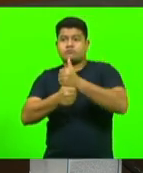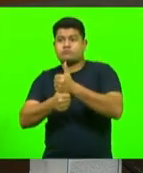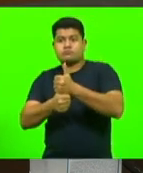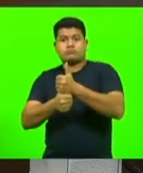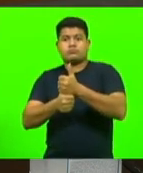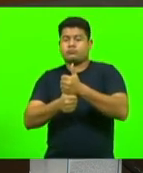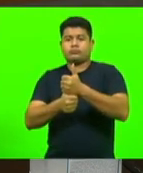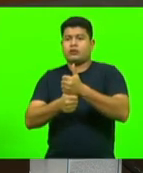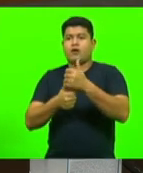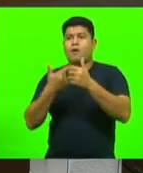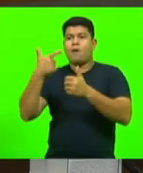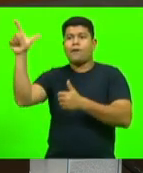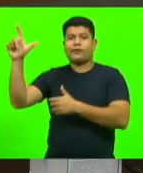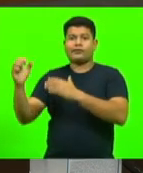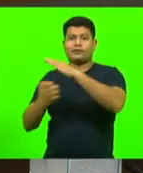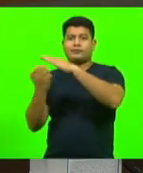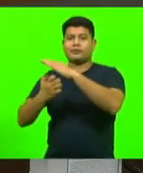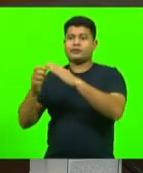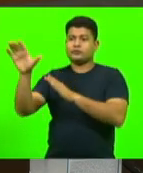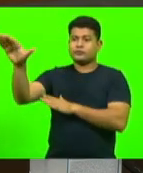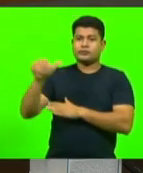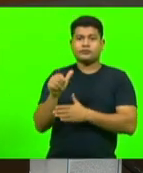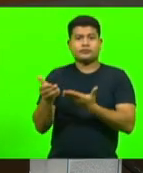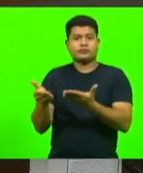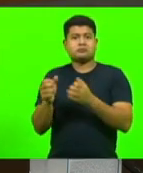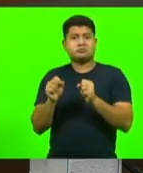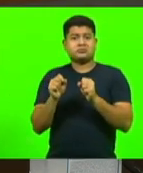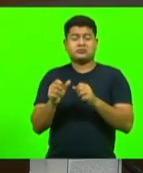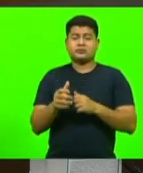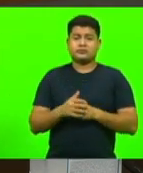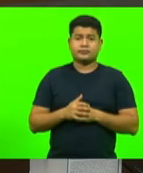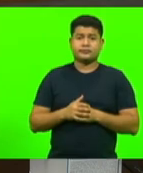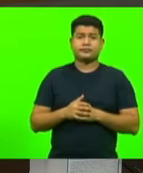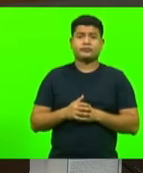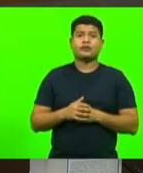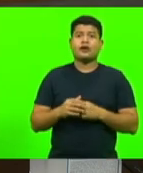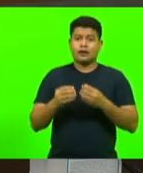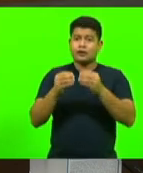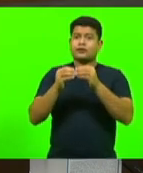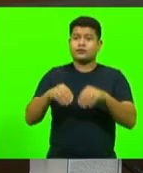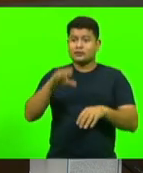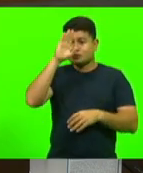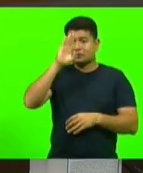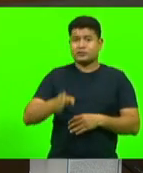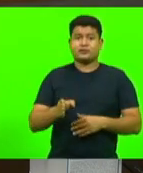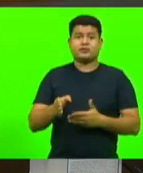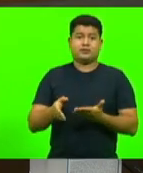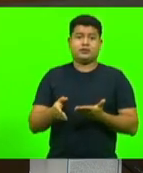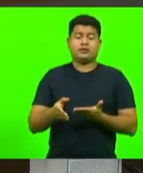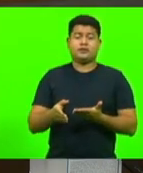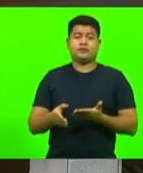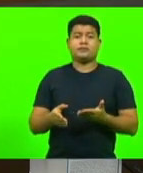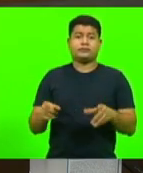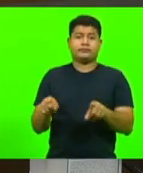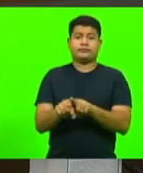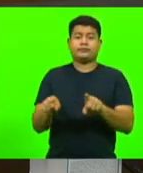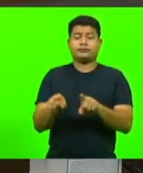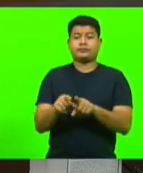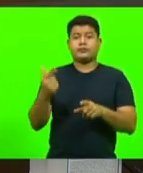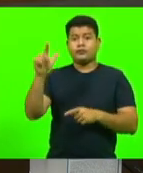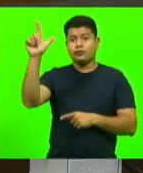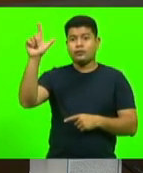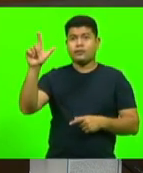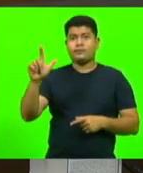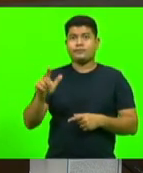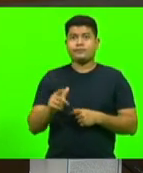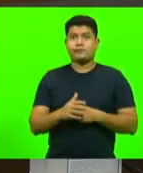por um terço por um por um comissionado então Sim haverá uma atingimento direto e o outro que tem uma